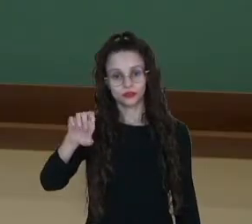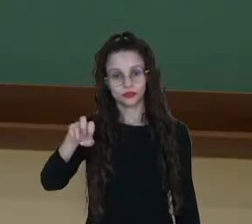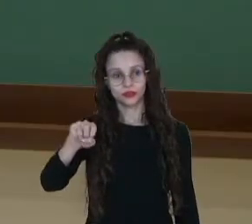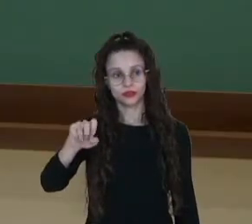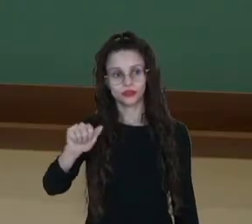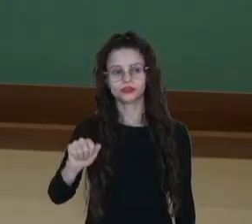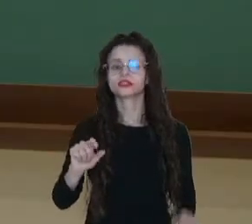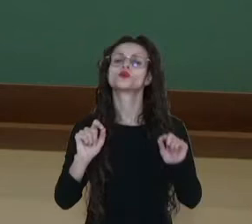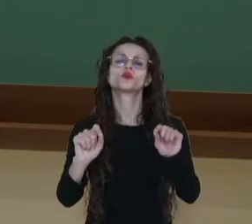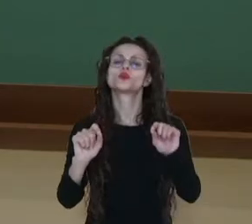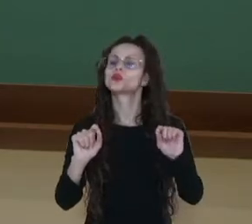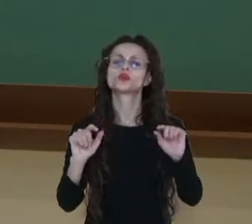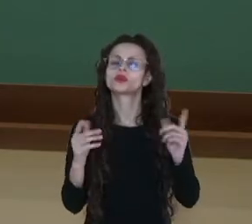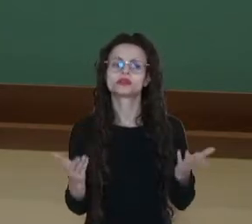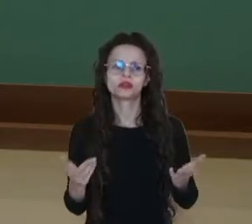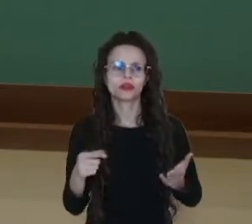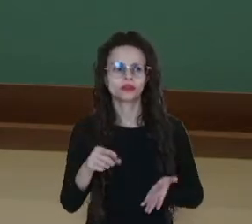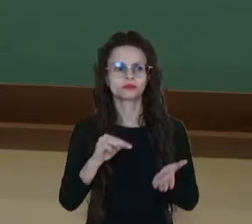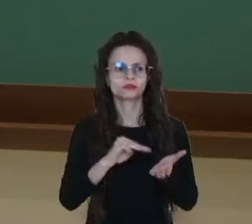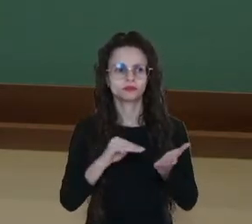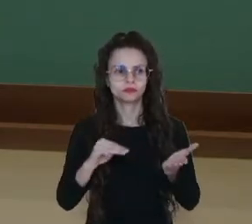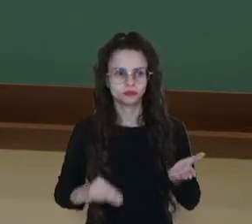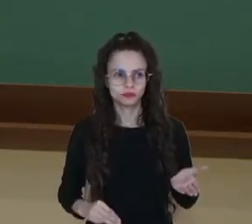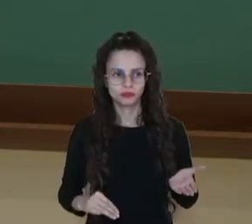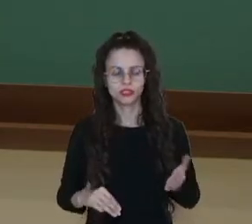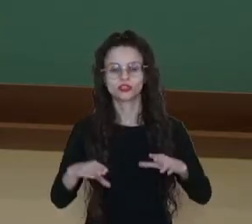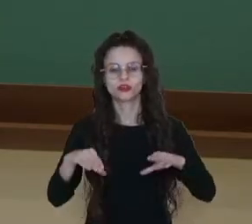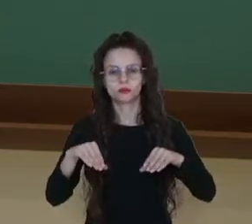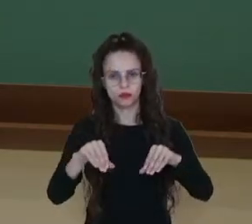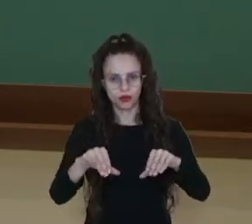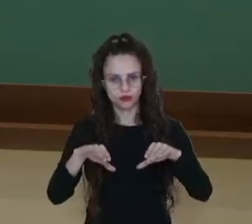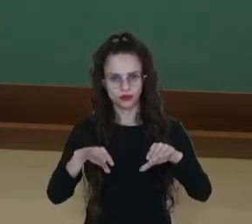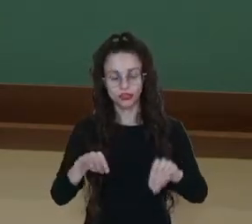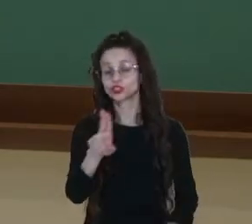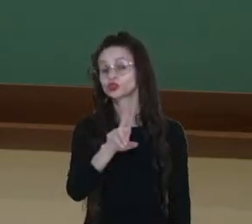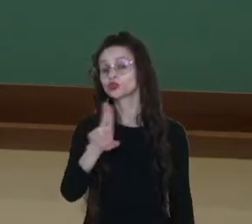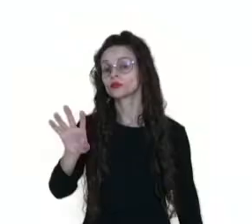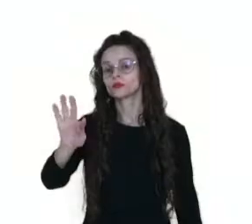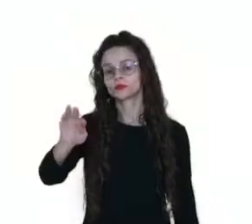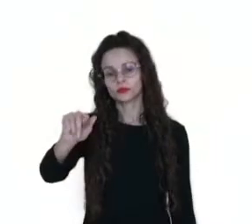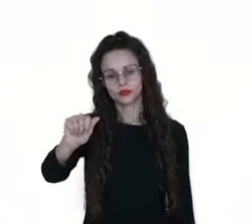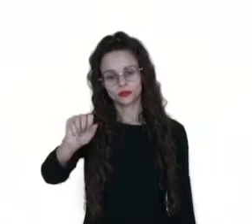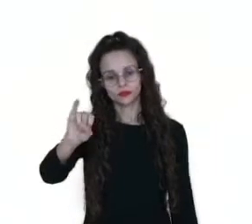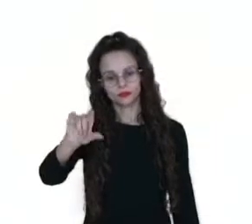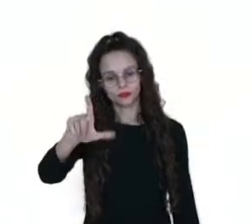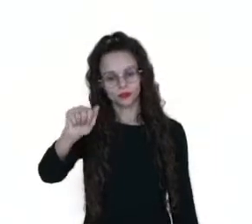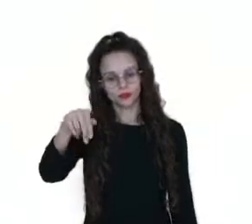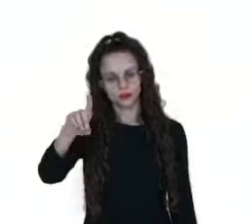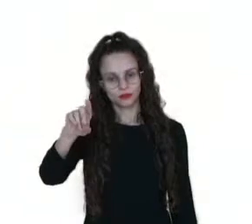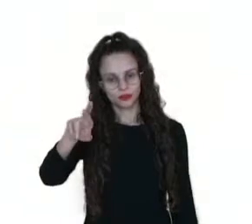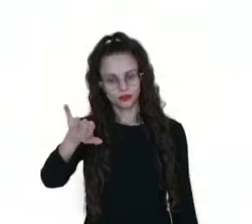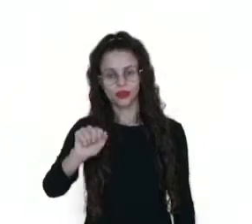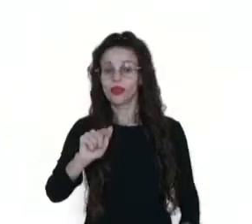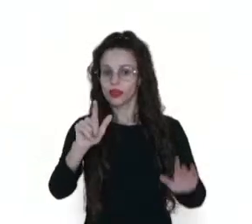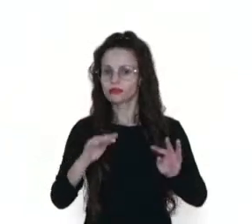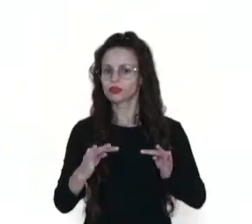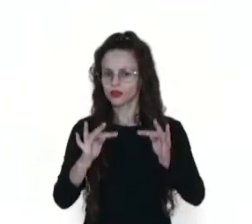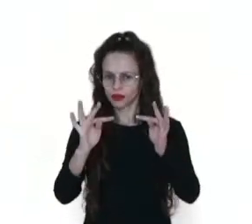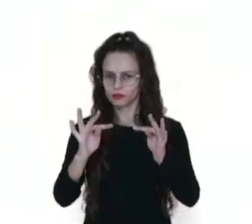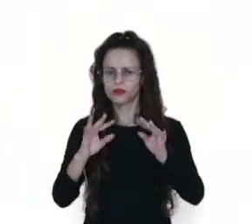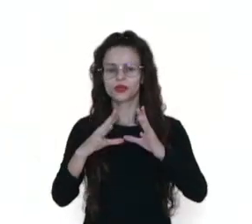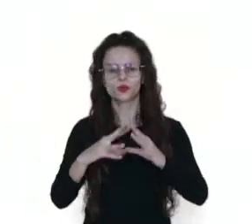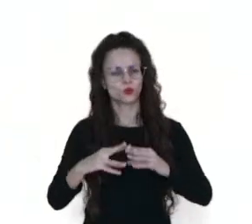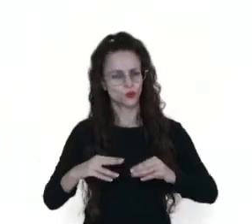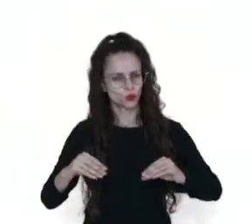que vem a ser esse método, né, de massagem tailandesa? É uma terapia curativa que utiliza a massagem